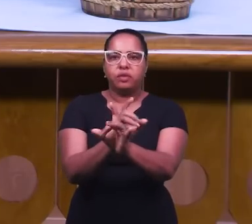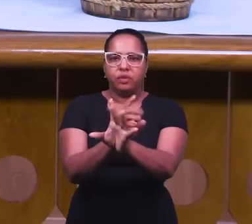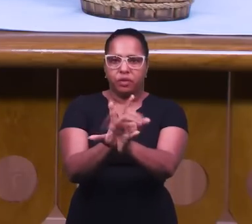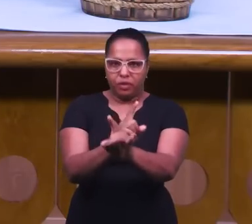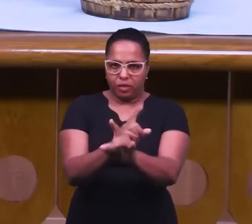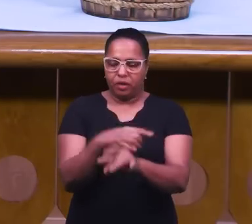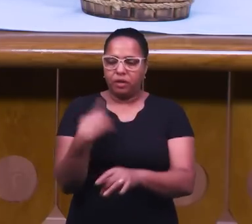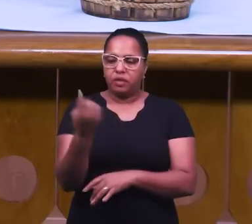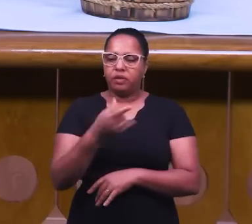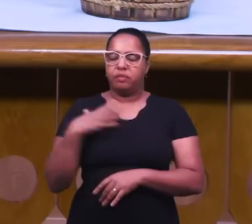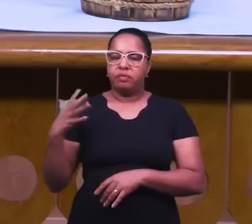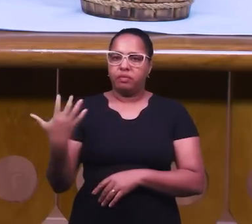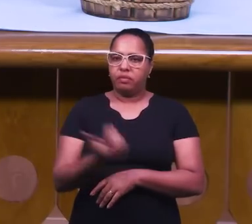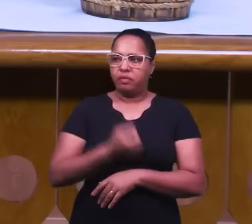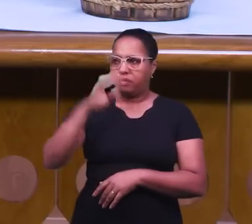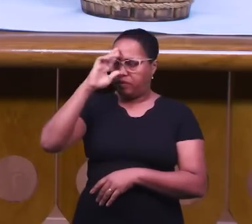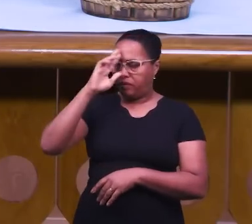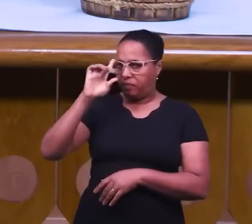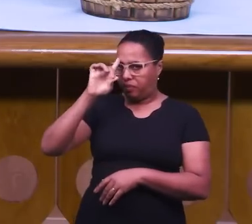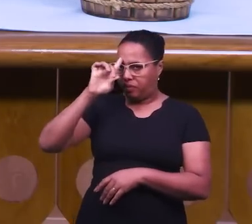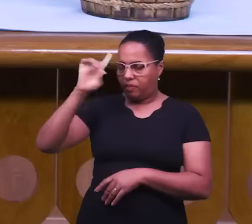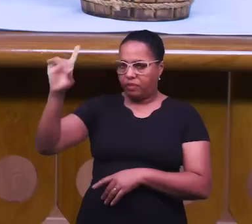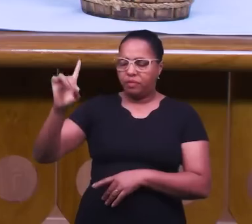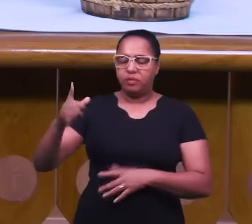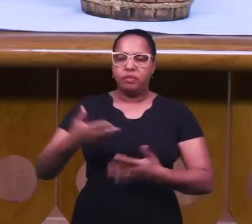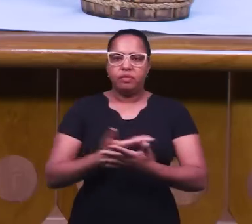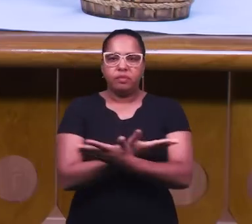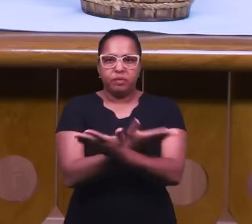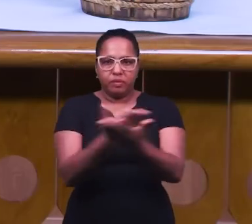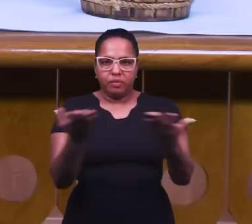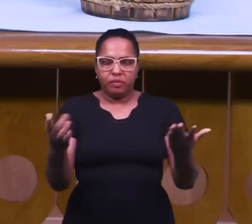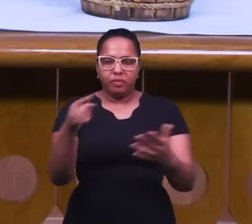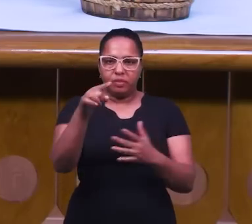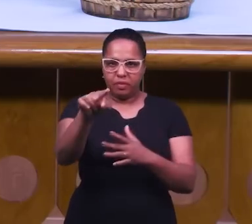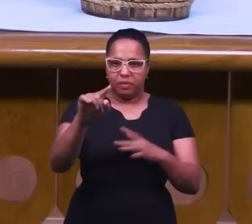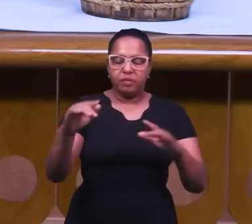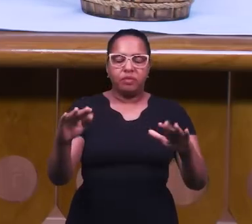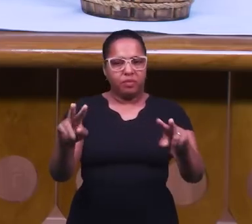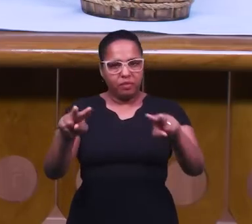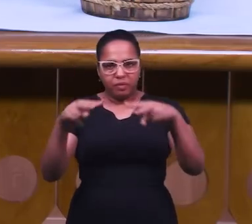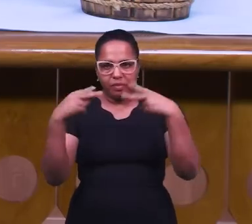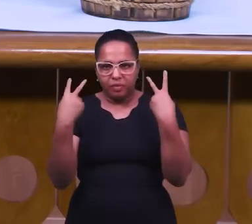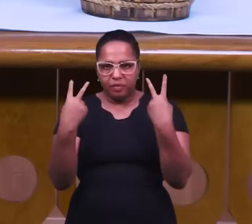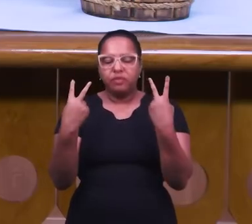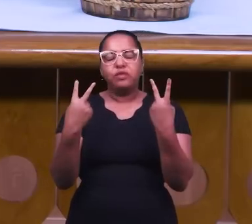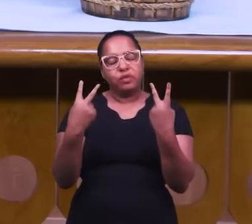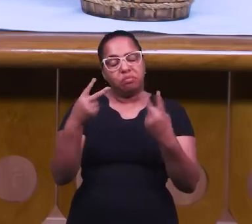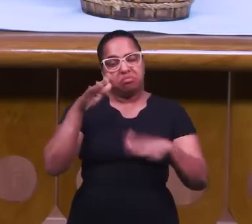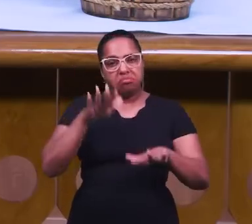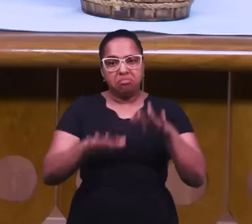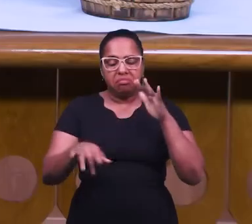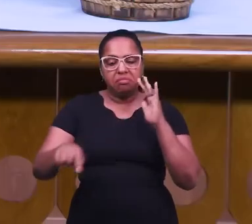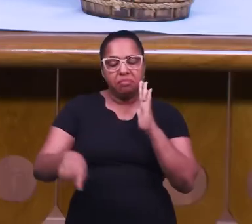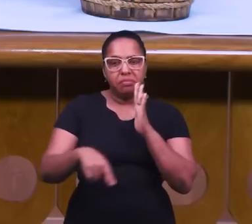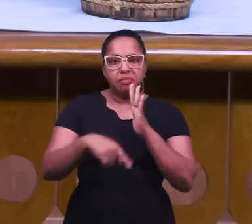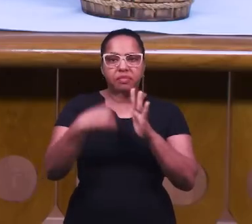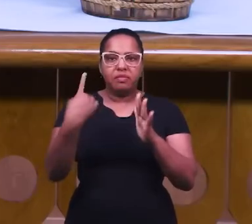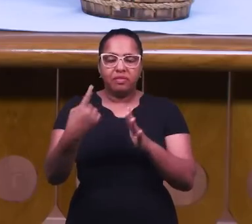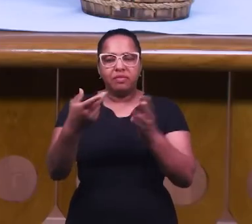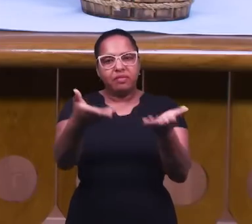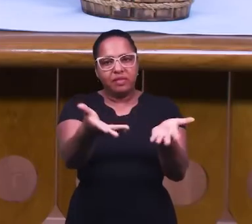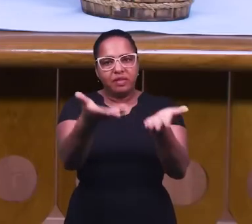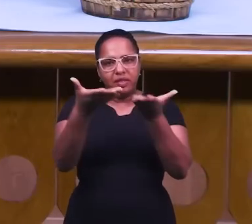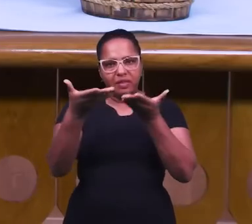nós estaremos adorando ao Senhor nosso Deus. Quero estender a minha saudação a você que está participando conosco, quem sabe pela primeira vez.